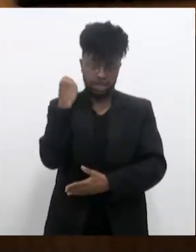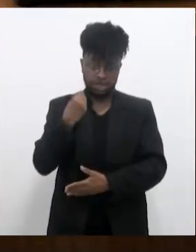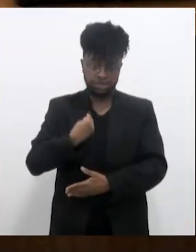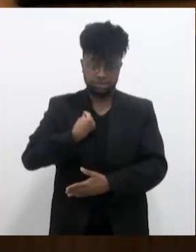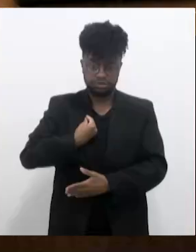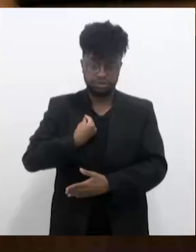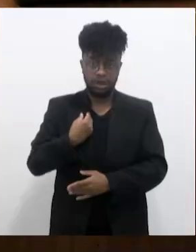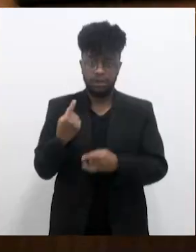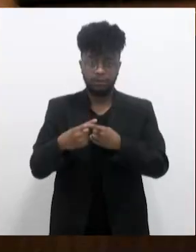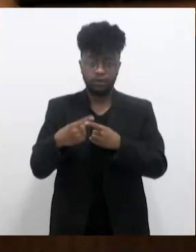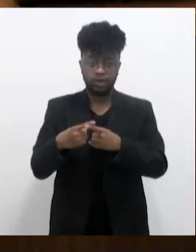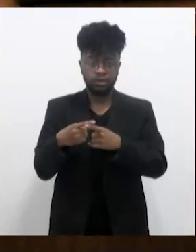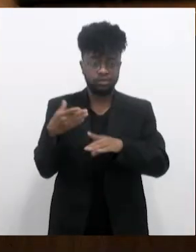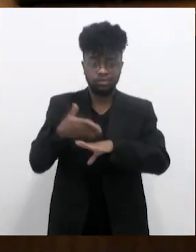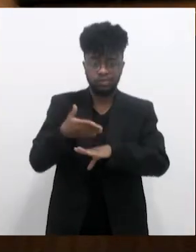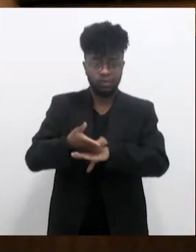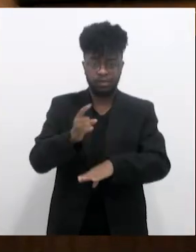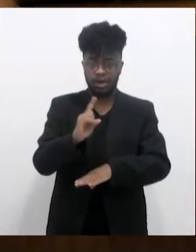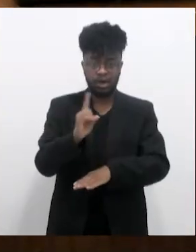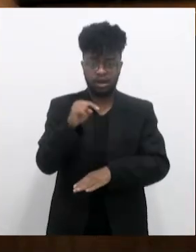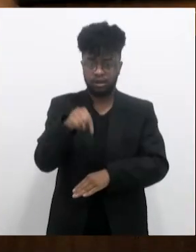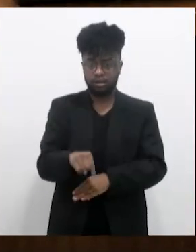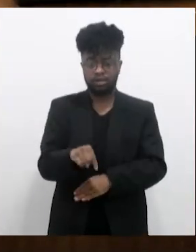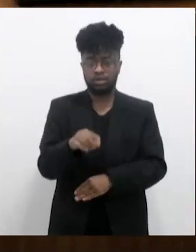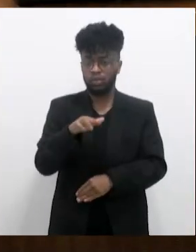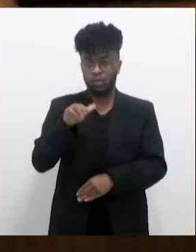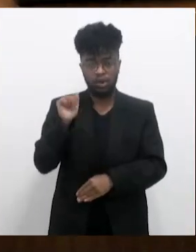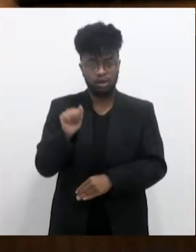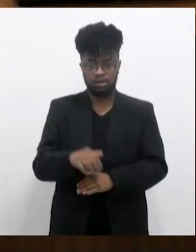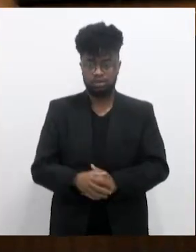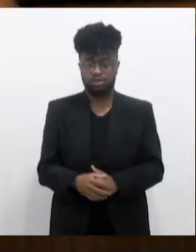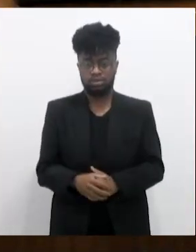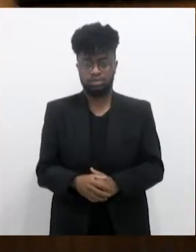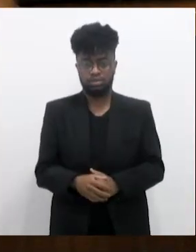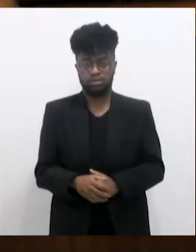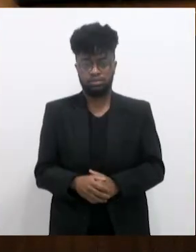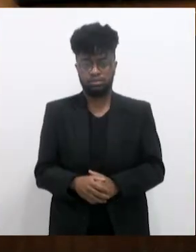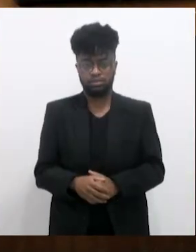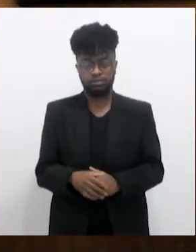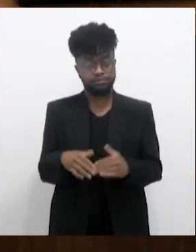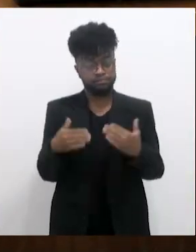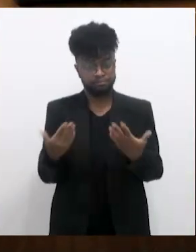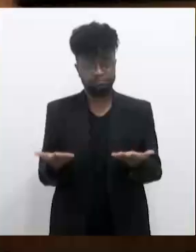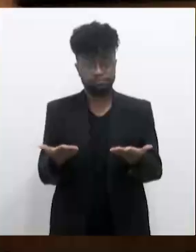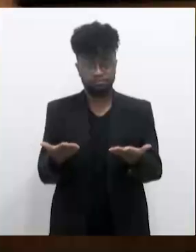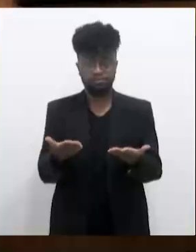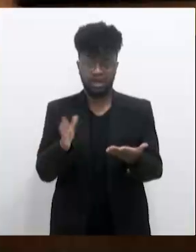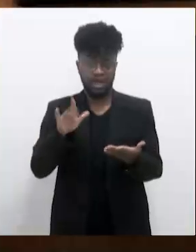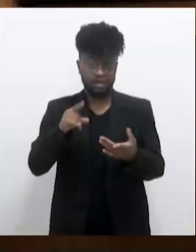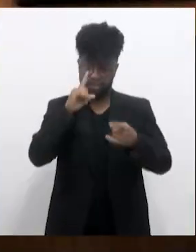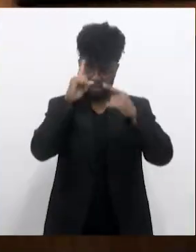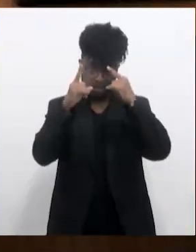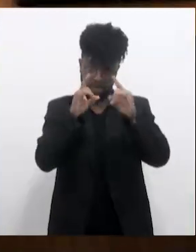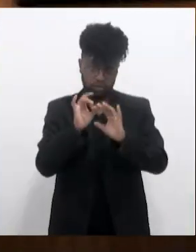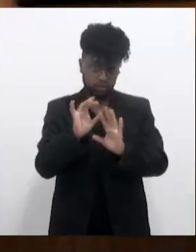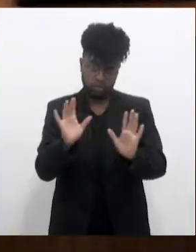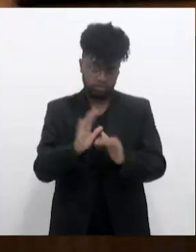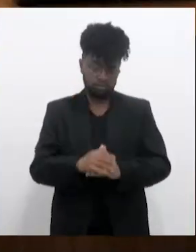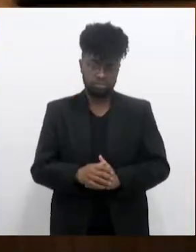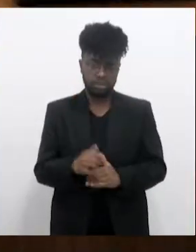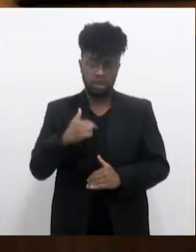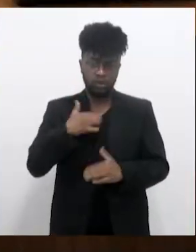eles não aparecem aqui praticamente nunca. Então, era essa a ideia, mas